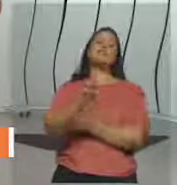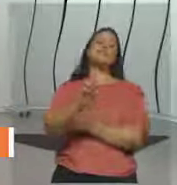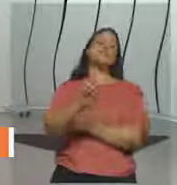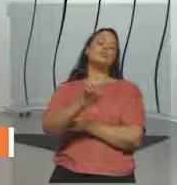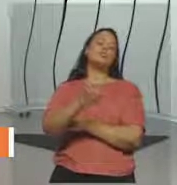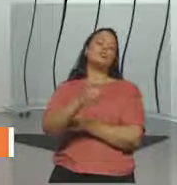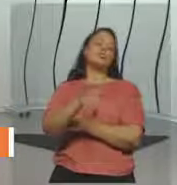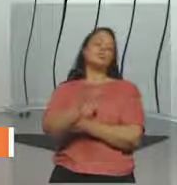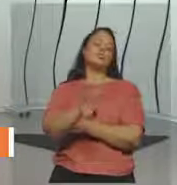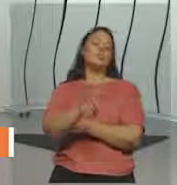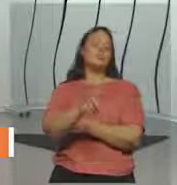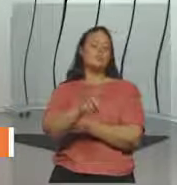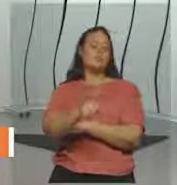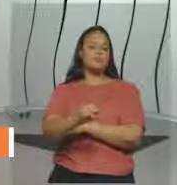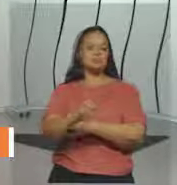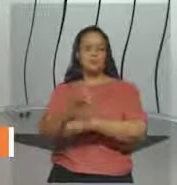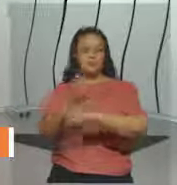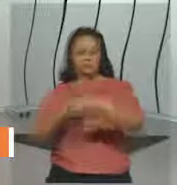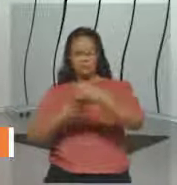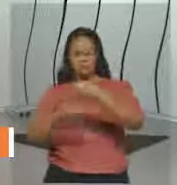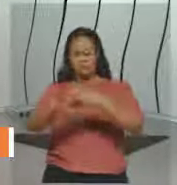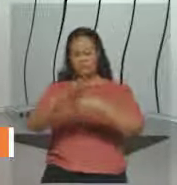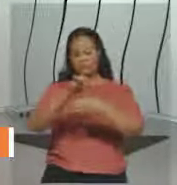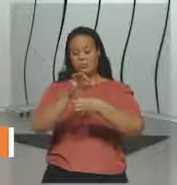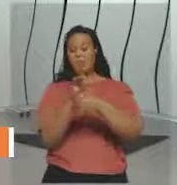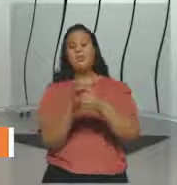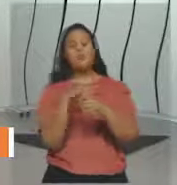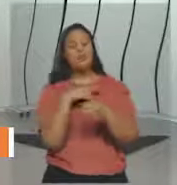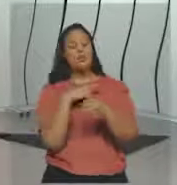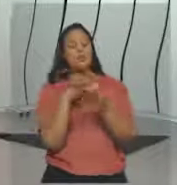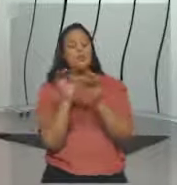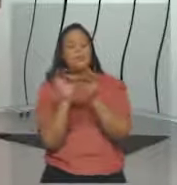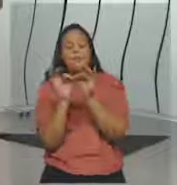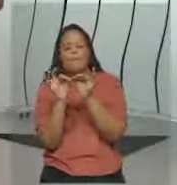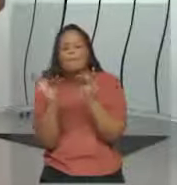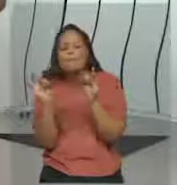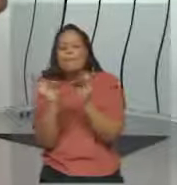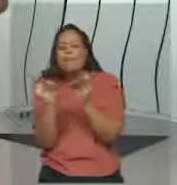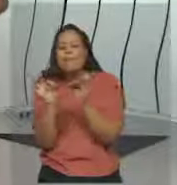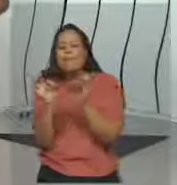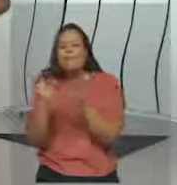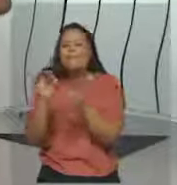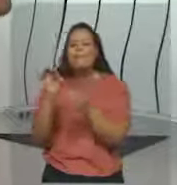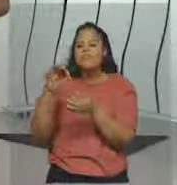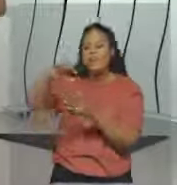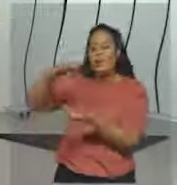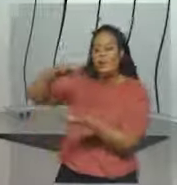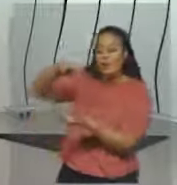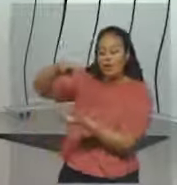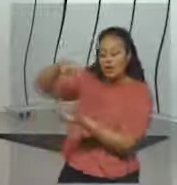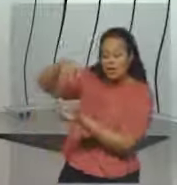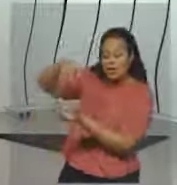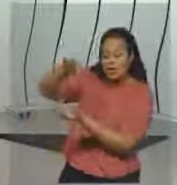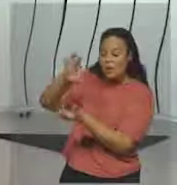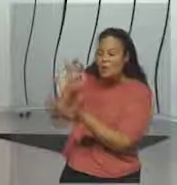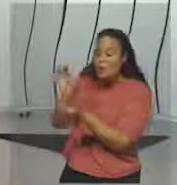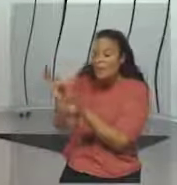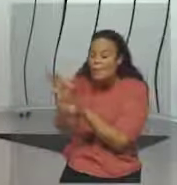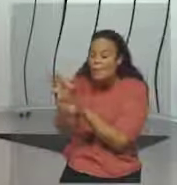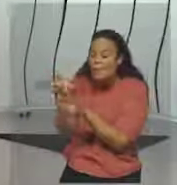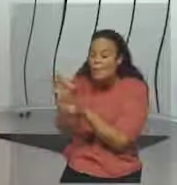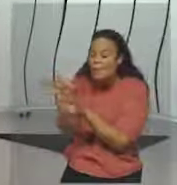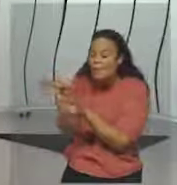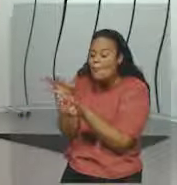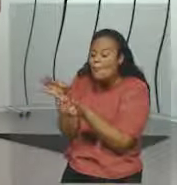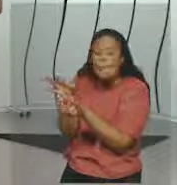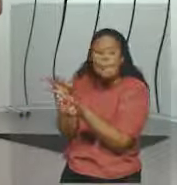fio, só que esse fio ele é muito fininho. Já olhou uma lâmpada dessas? Se olha essa lâmpada bem de pertinho, ela tem um fio muito fininho ali dentro,